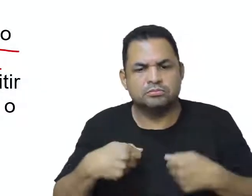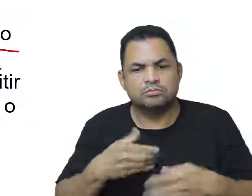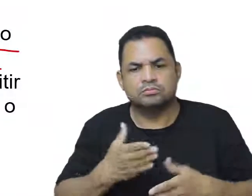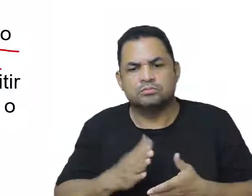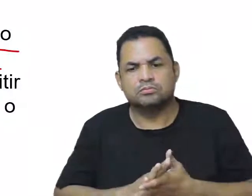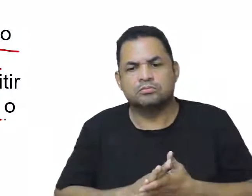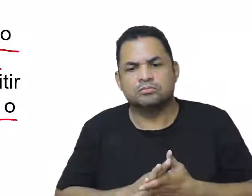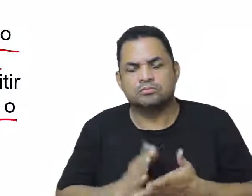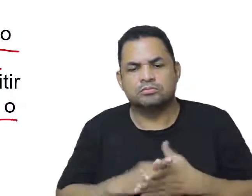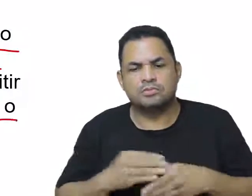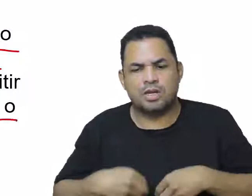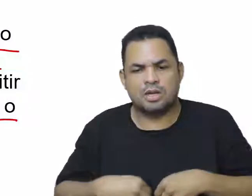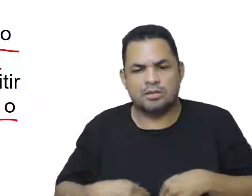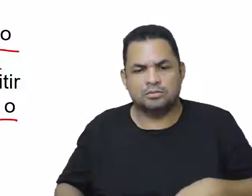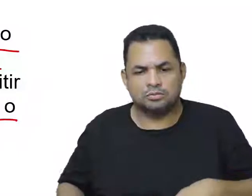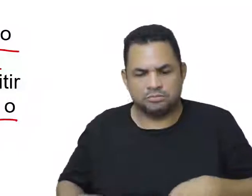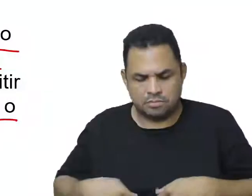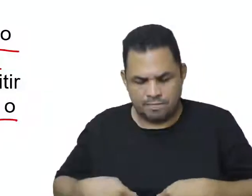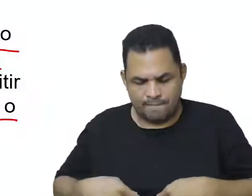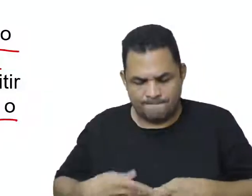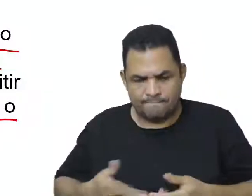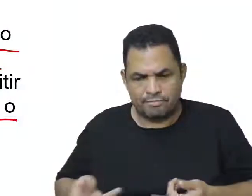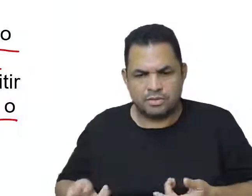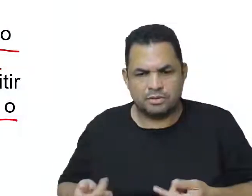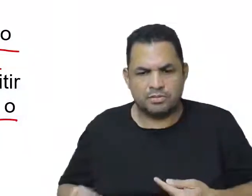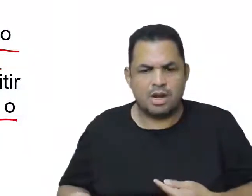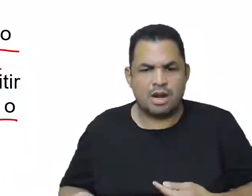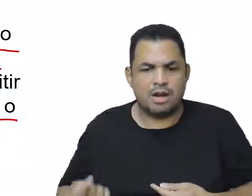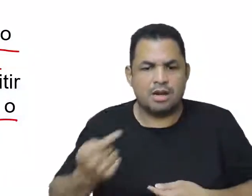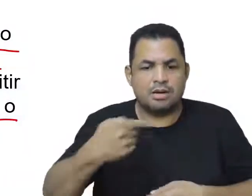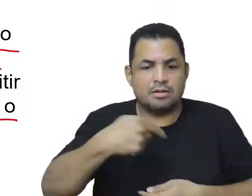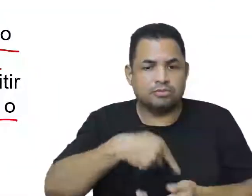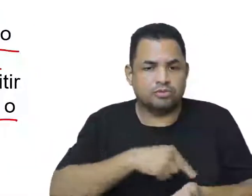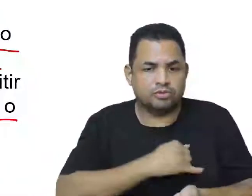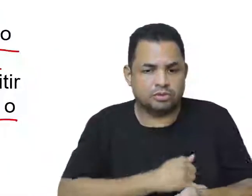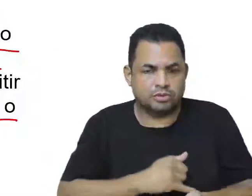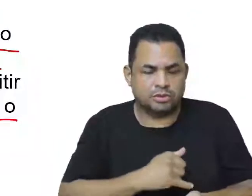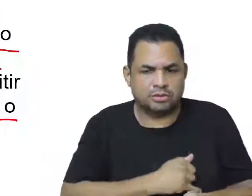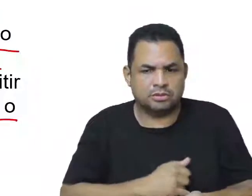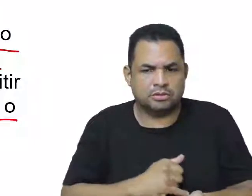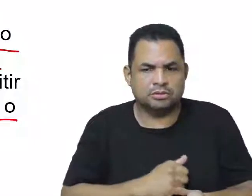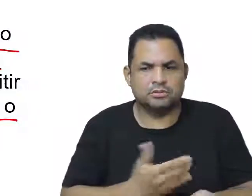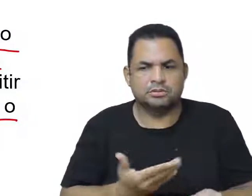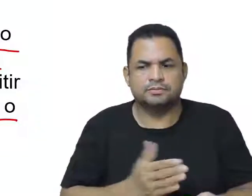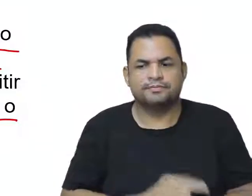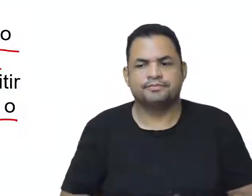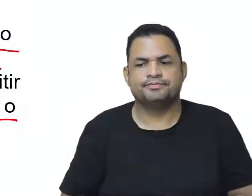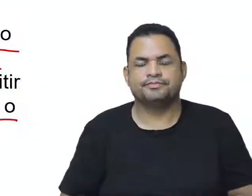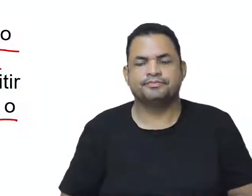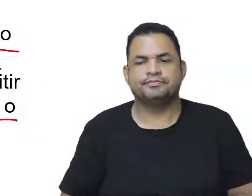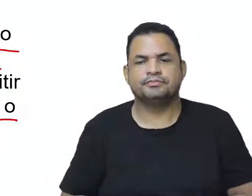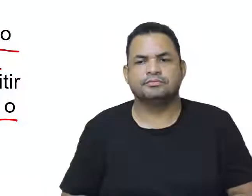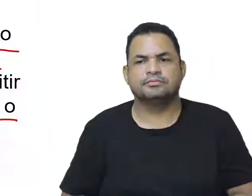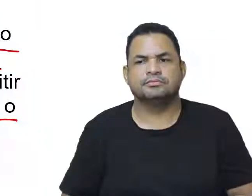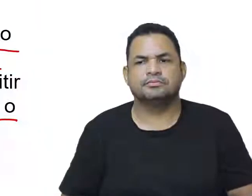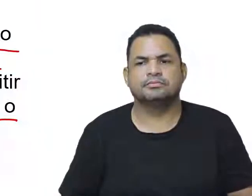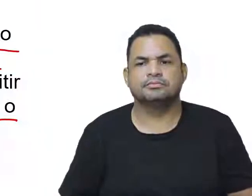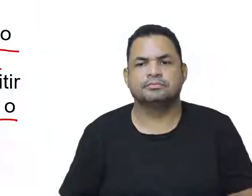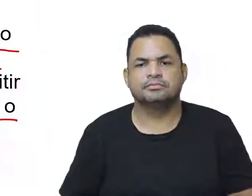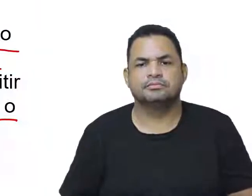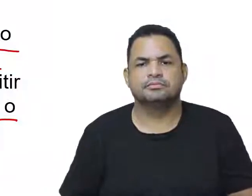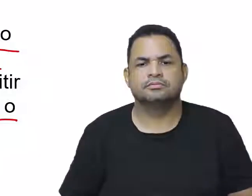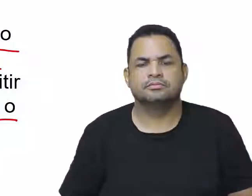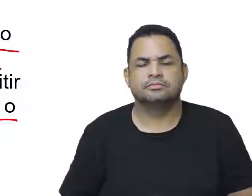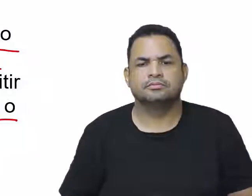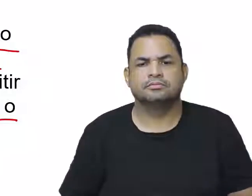passem da cavidade intestinal para o sangue. Olha aí que legal, pessoal. Acabei de falar e isso veio logo em seguida